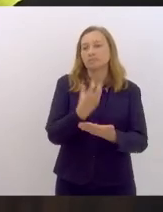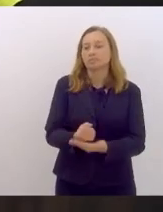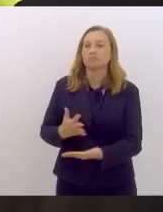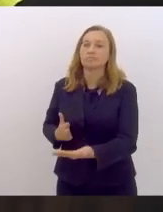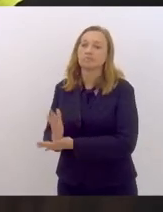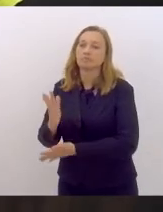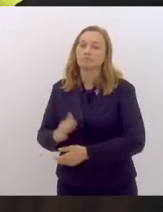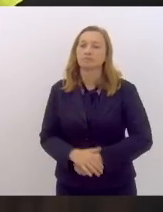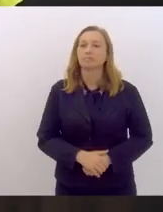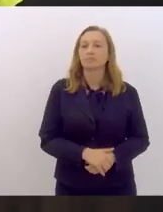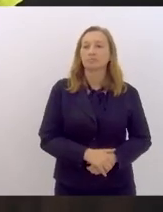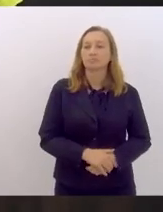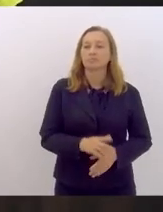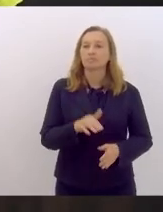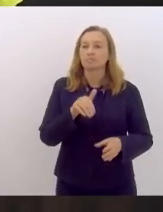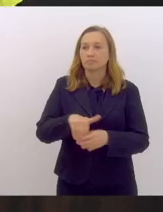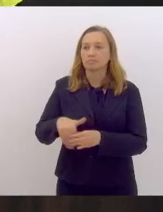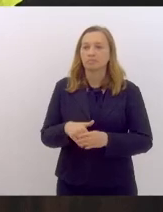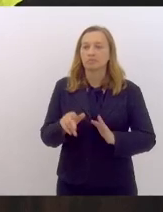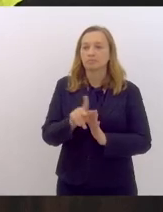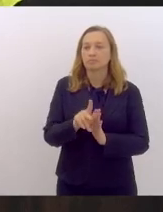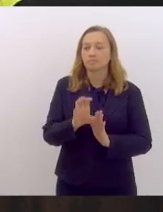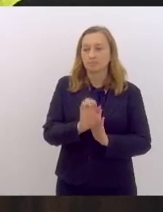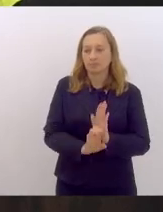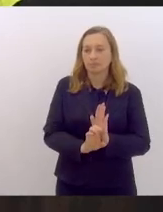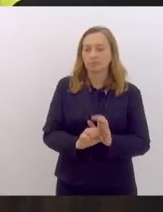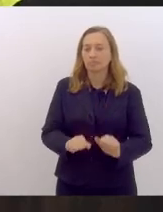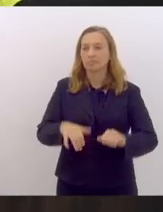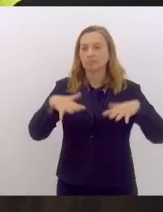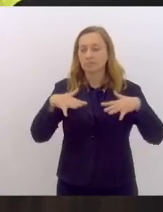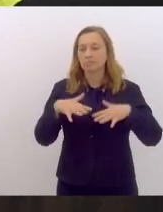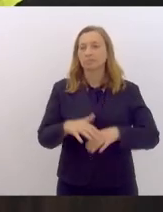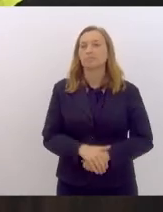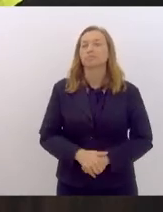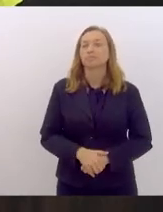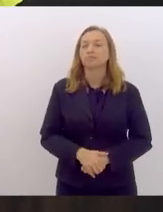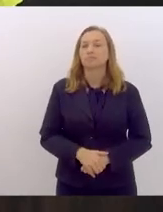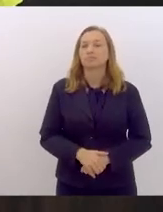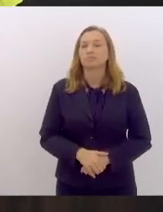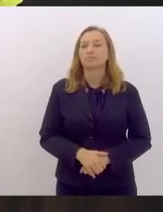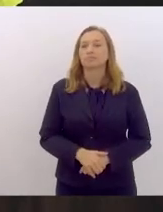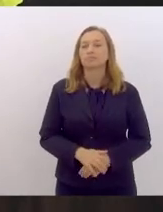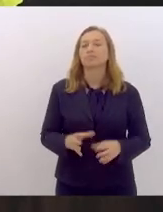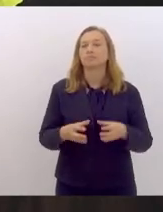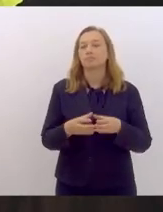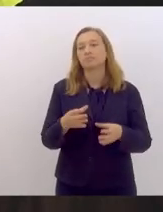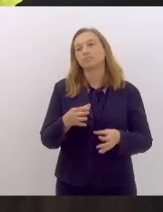estão, aprovado. Em votação as emendas de plenário, com o parecer